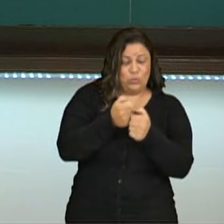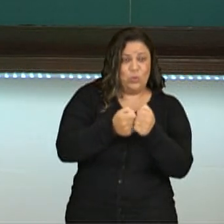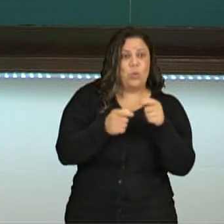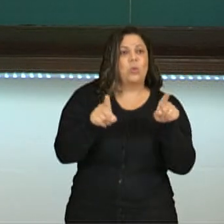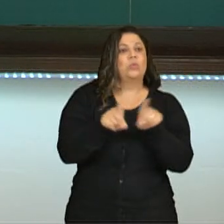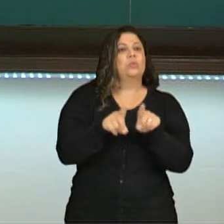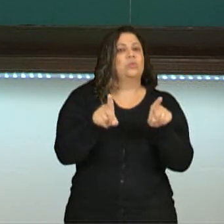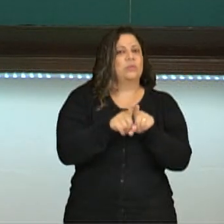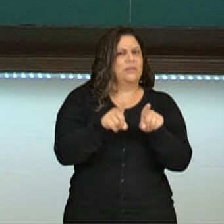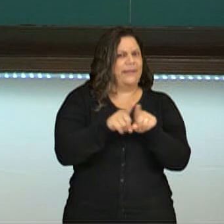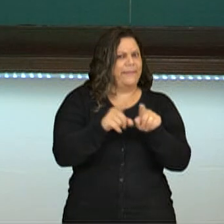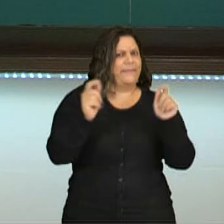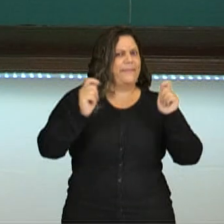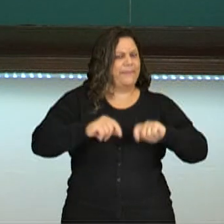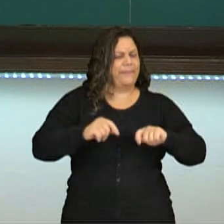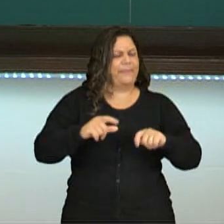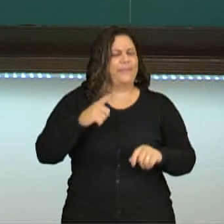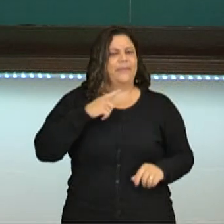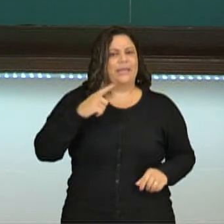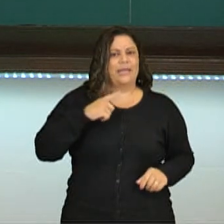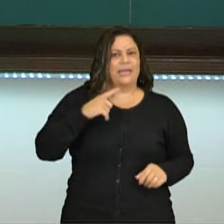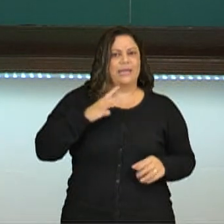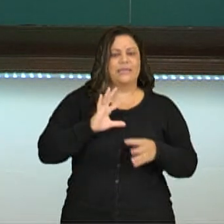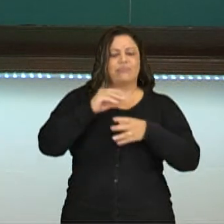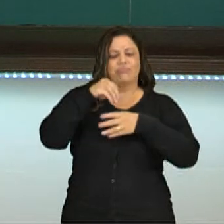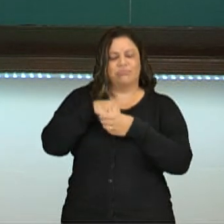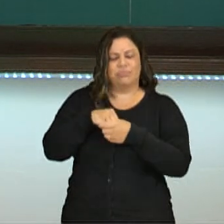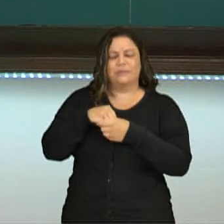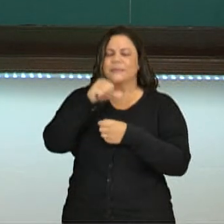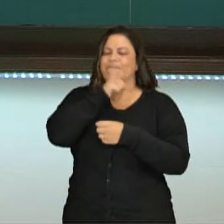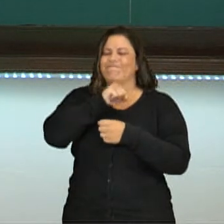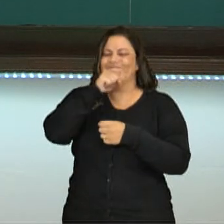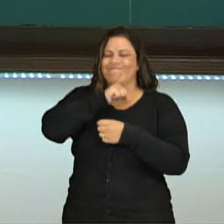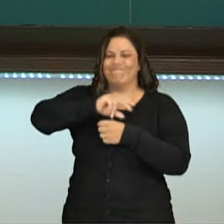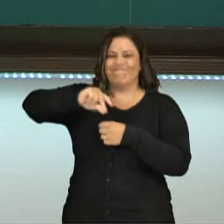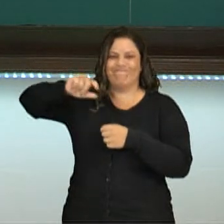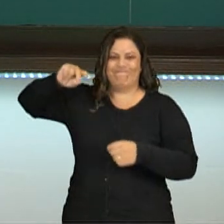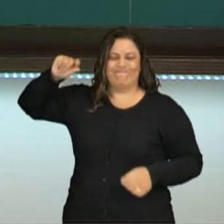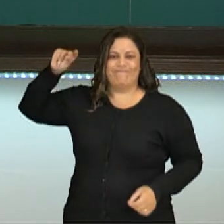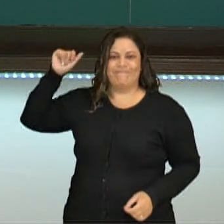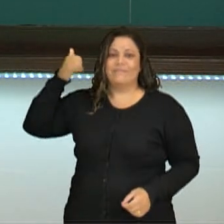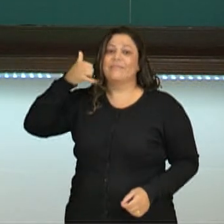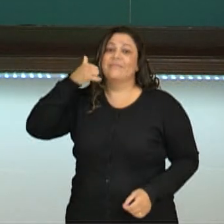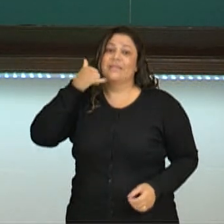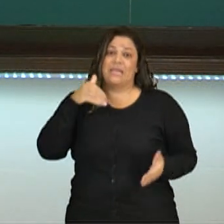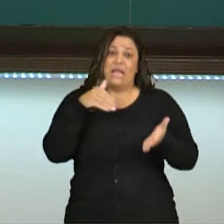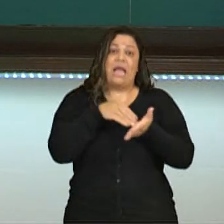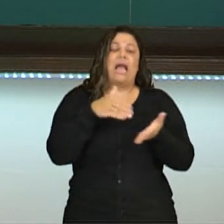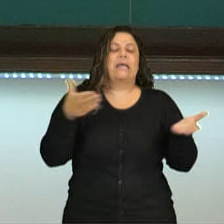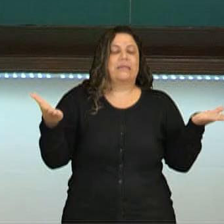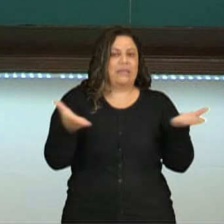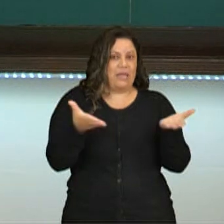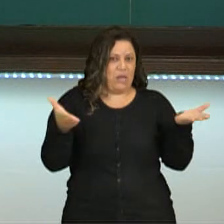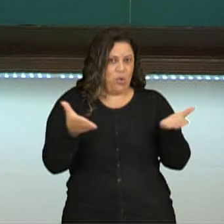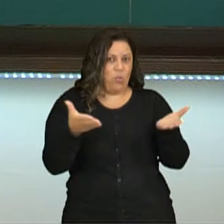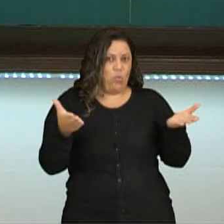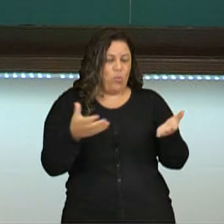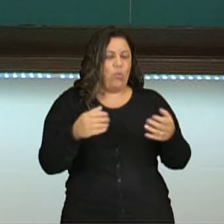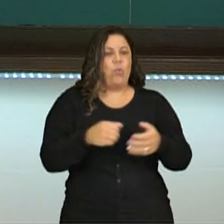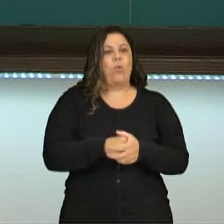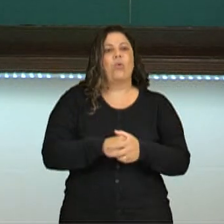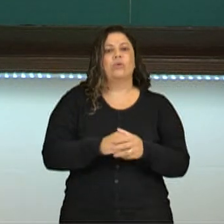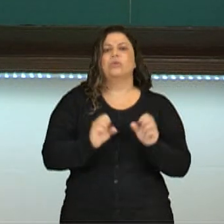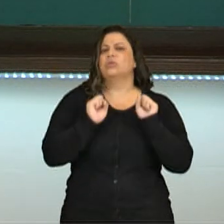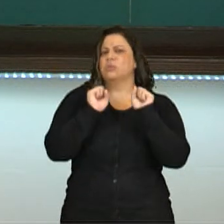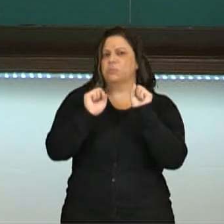também estiveram presentes lá nos antigos celulares e até hoje, agora por conta da internet, também